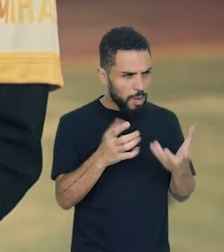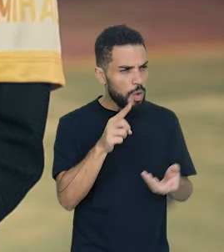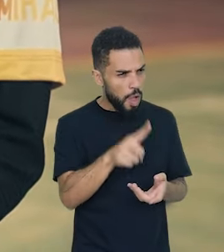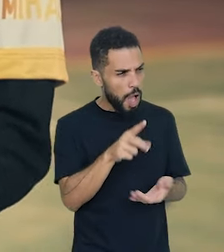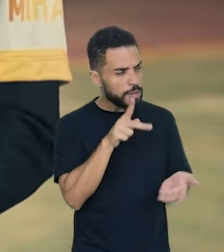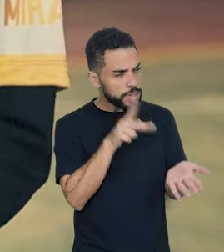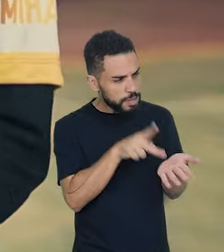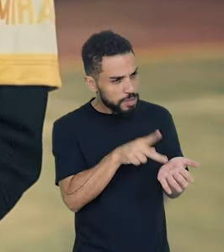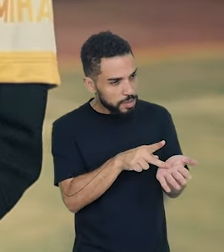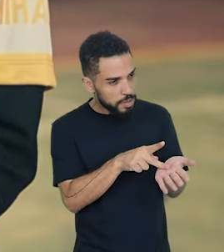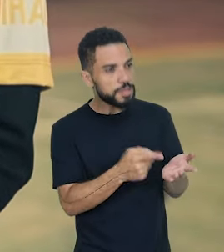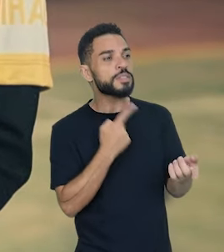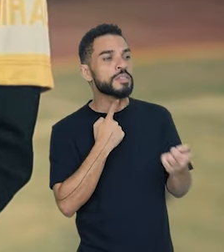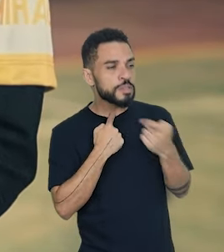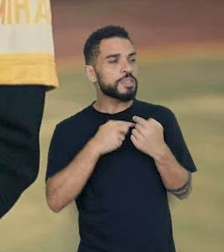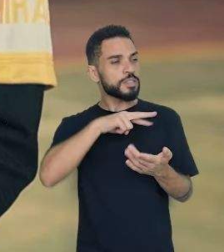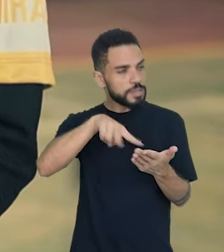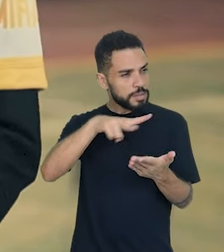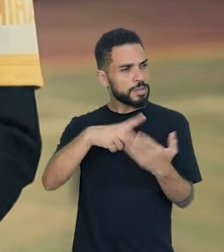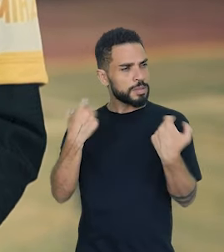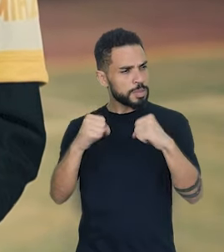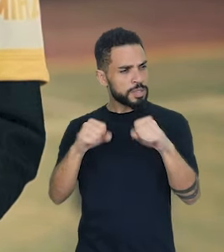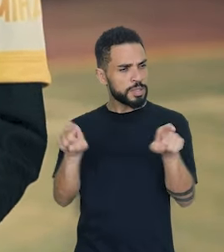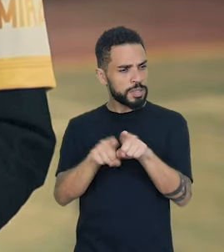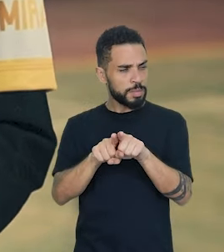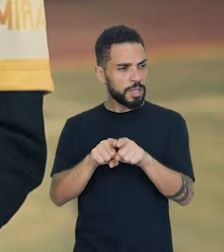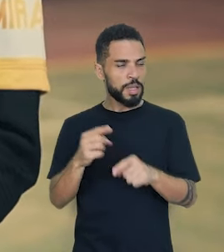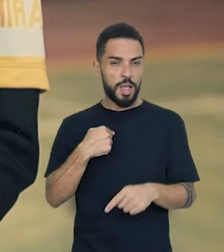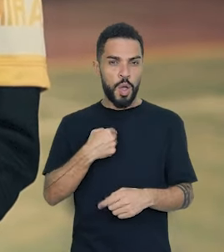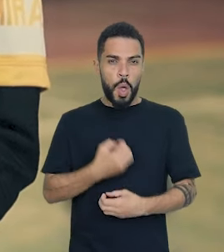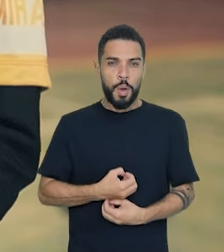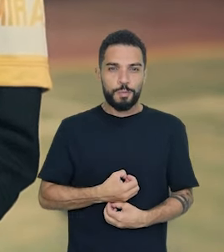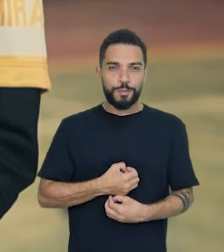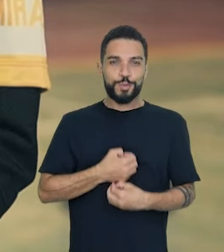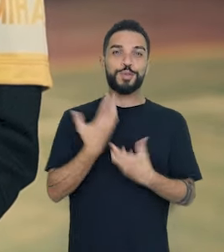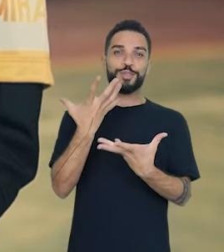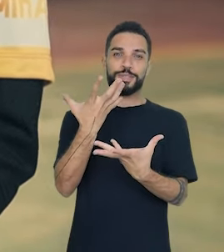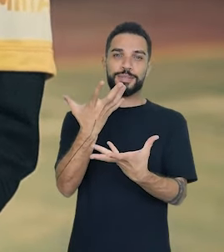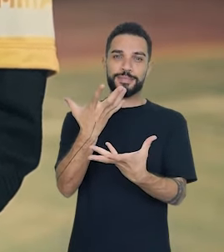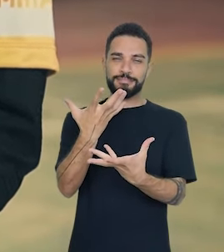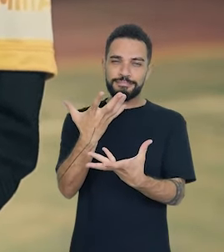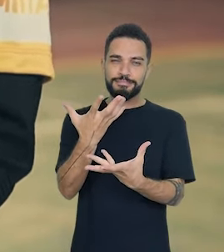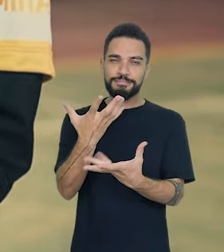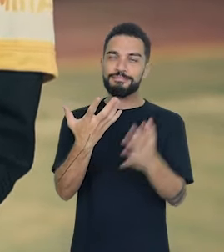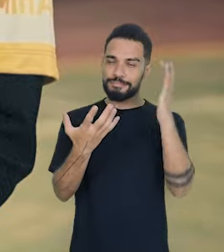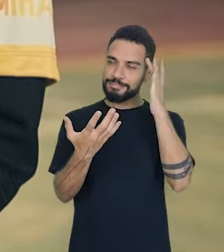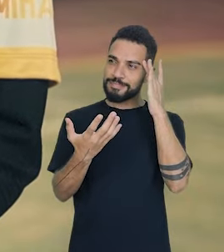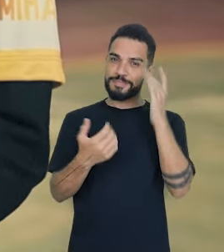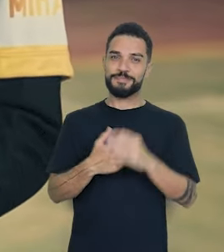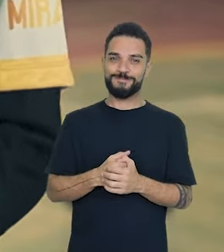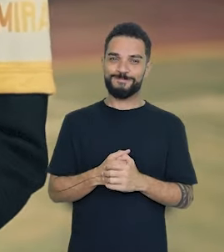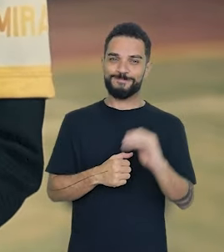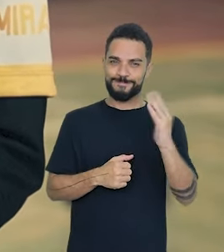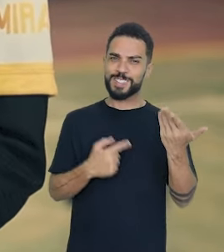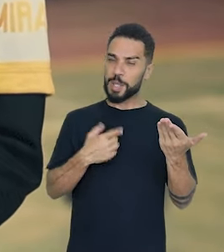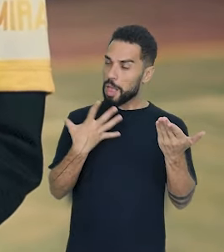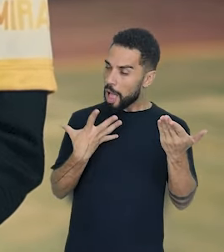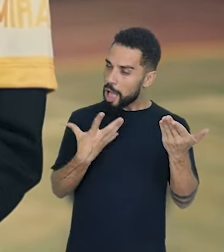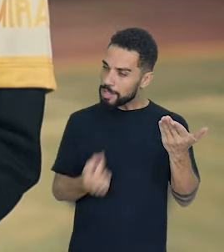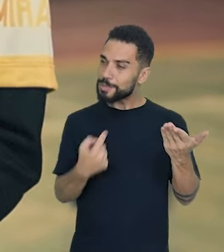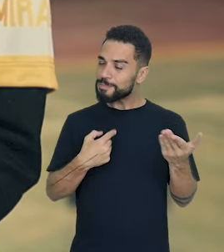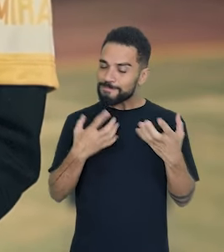queria, que para dançar tinha que ser de dentro para fora, não de fora para dentro. E foi isso. E eu falei que eu